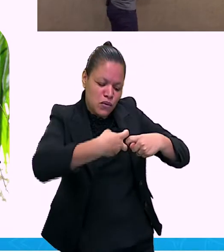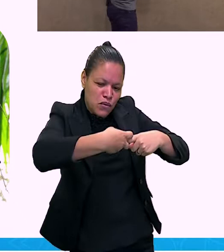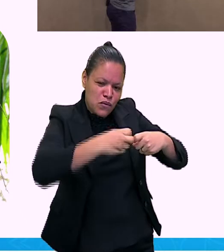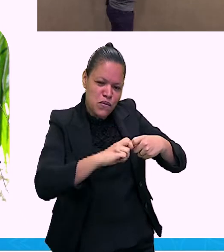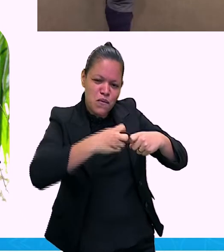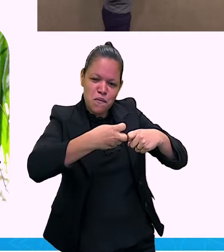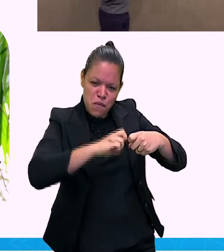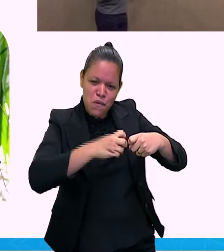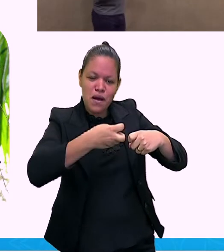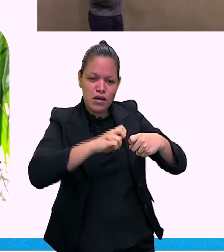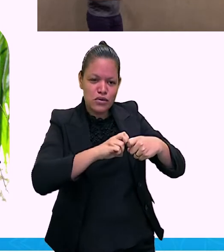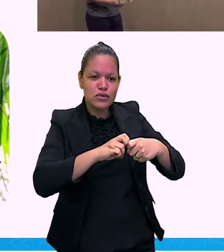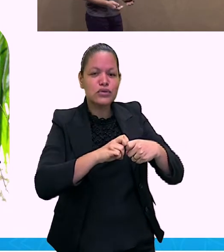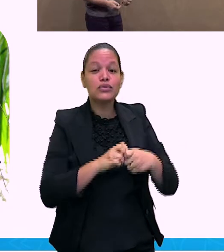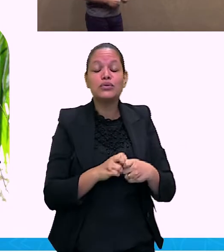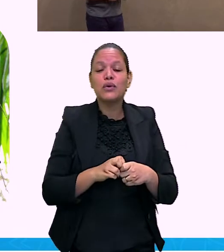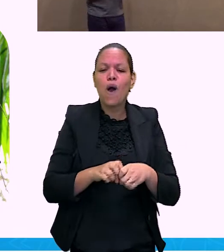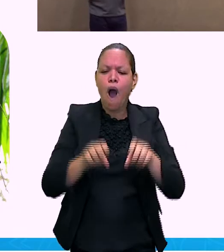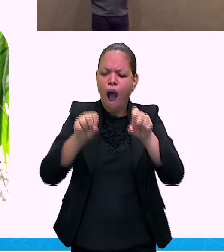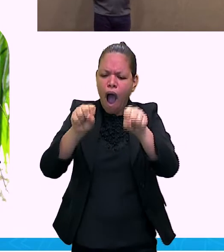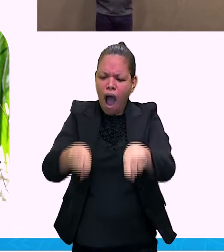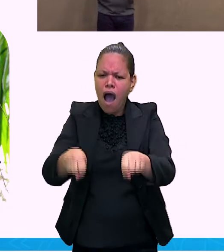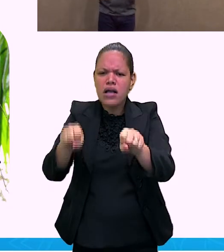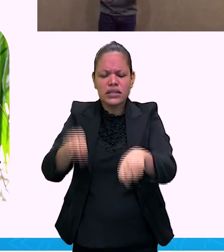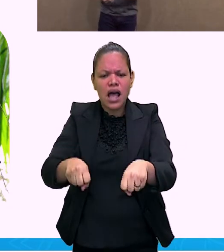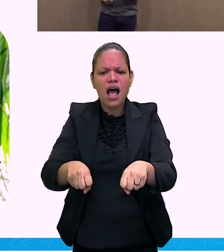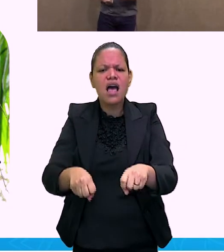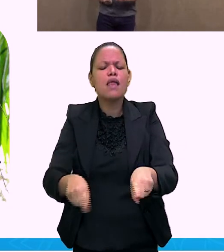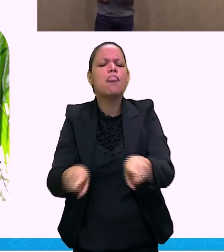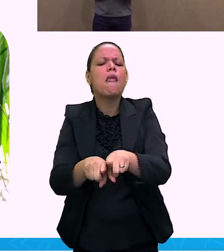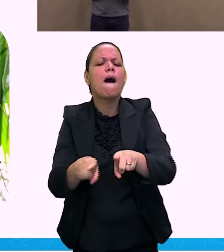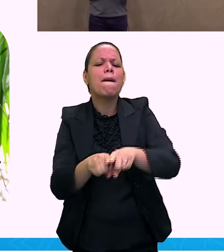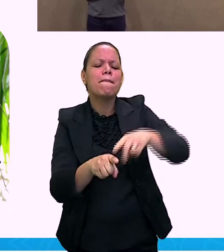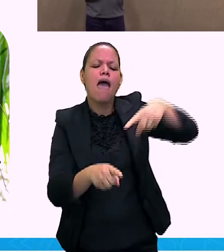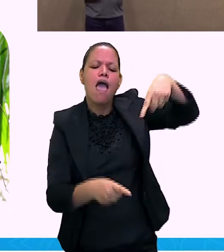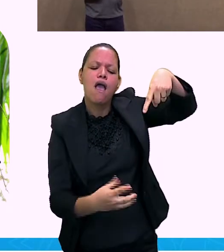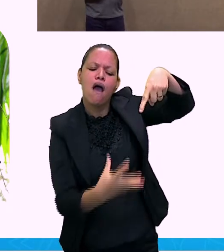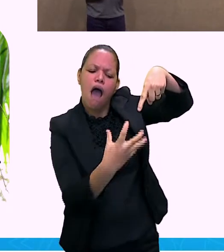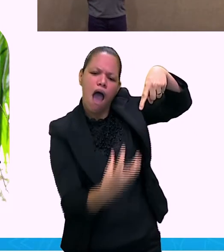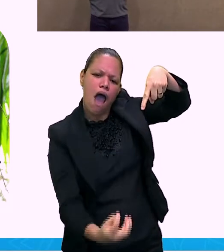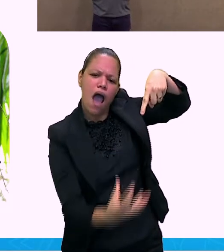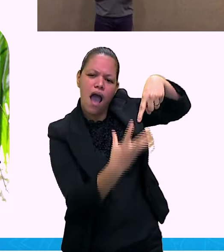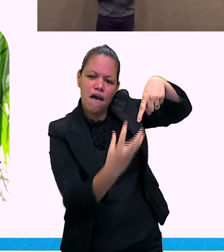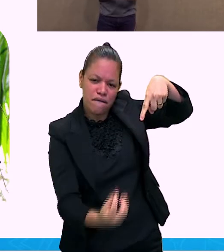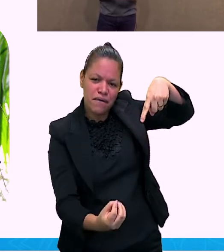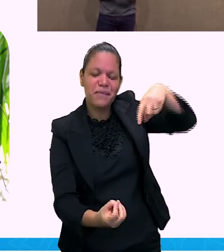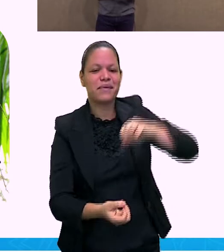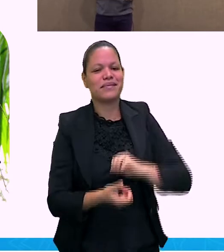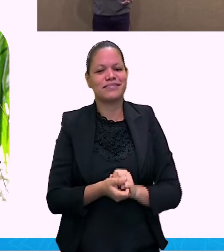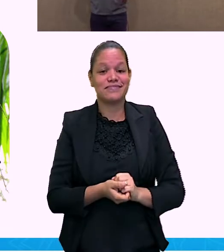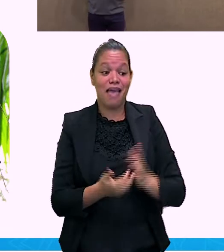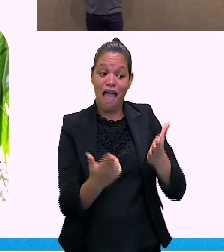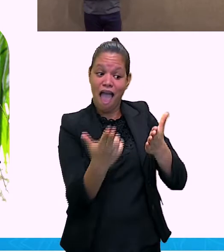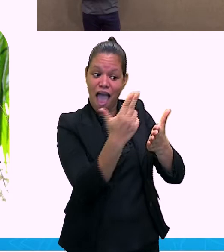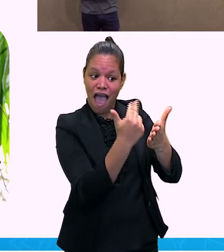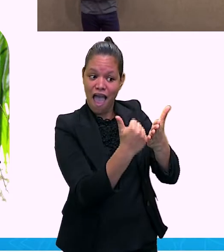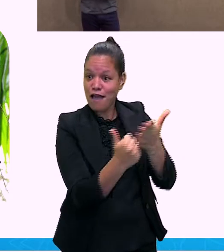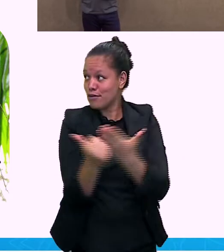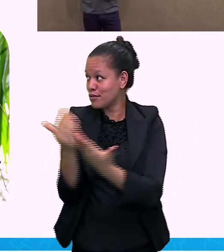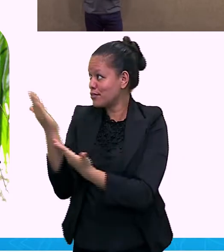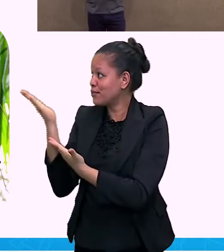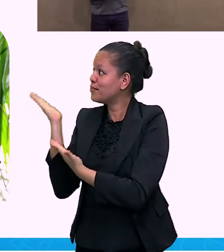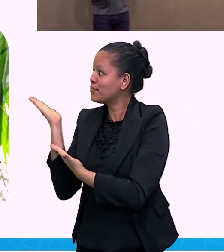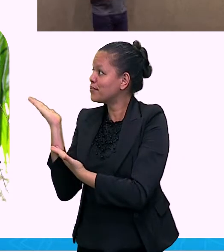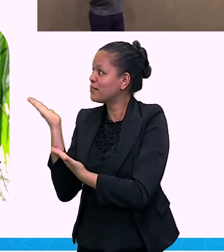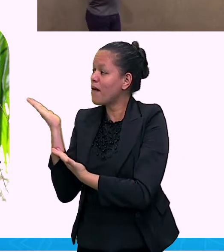conhece bastante, e a graviola. Então, na primeira imagem aí, você tem uma imagem ilustrativa do pato tucupi. E